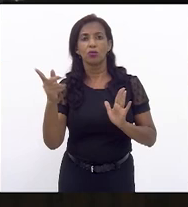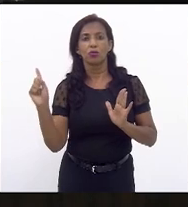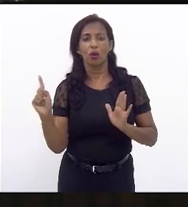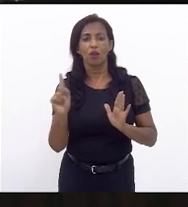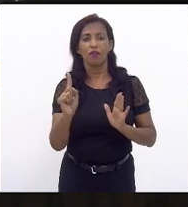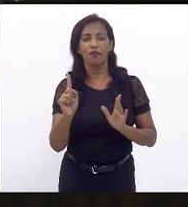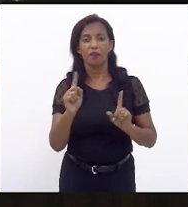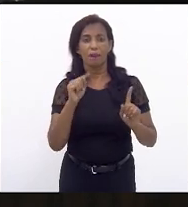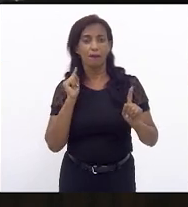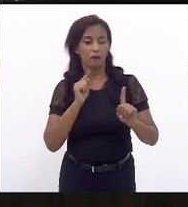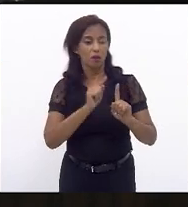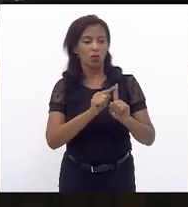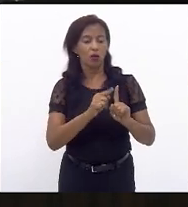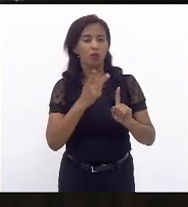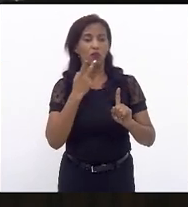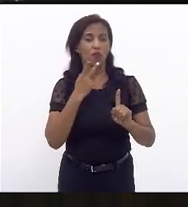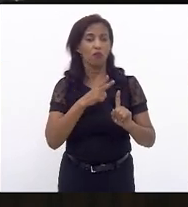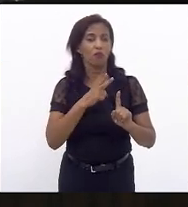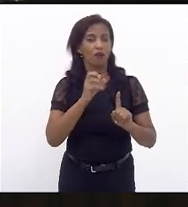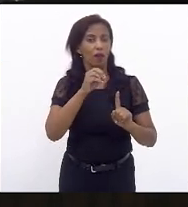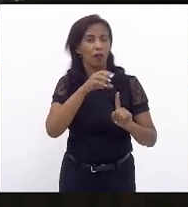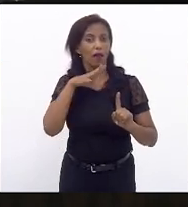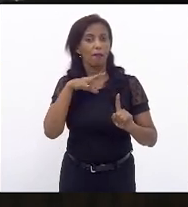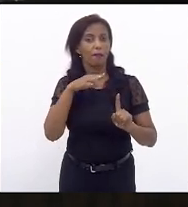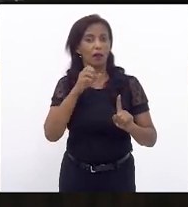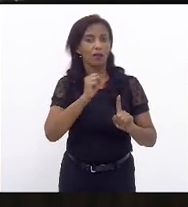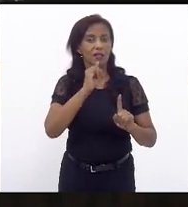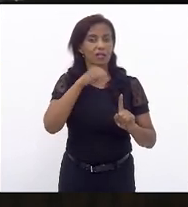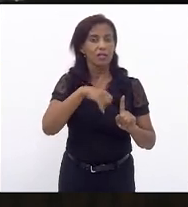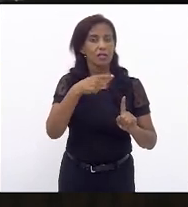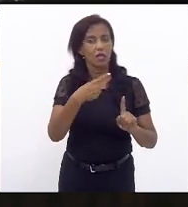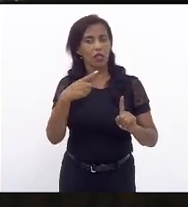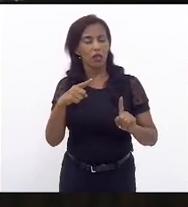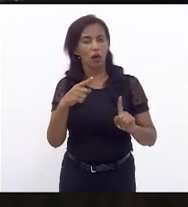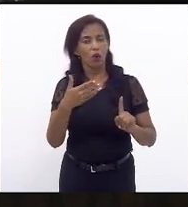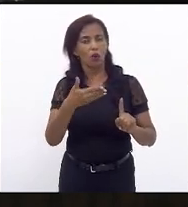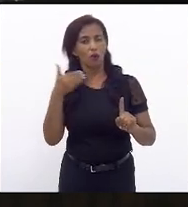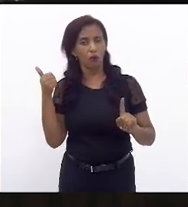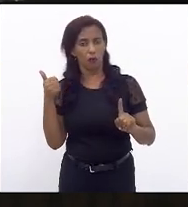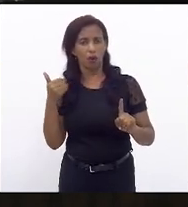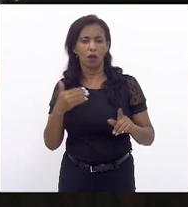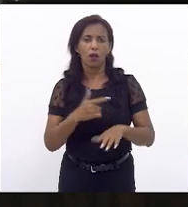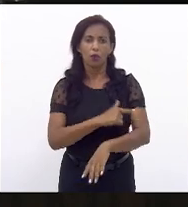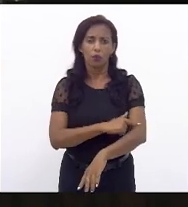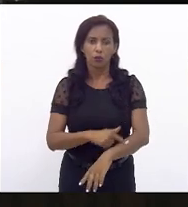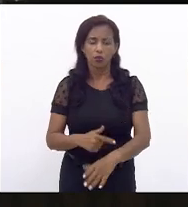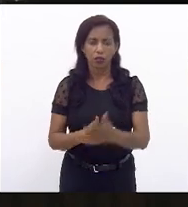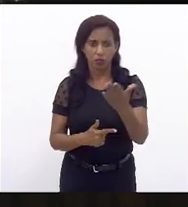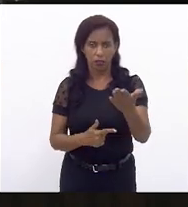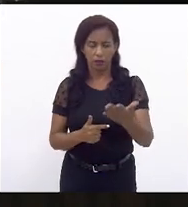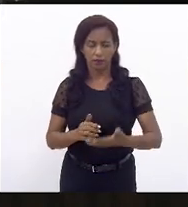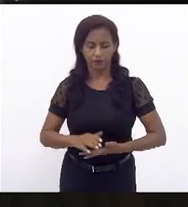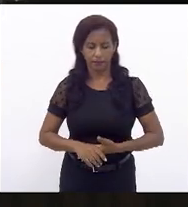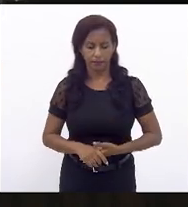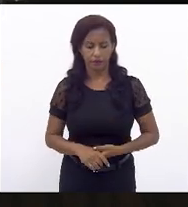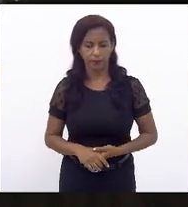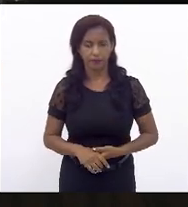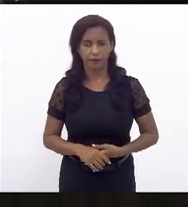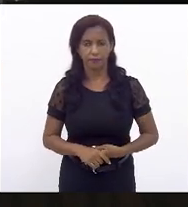ao microfone e proclamar em aberto o seu voto, sim, não, abstenção. Por gentileza, deputada Tia Ju.